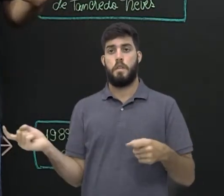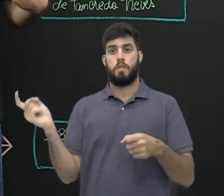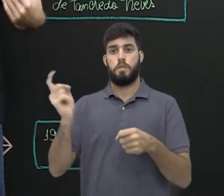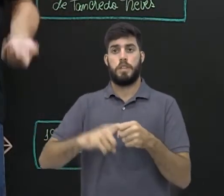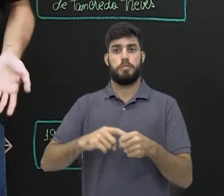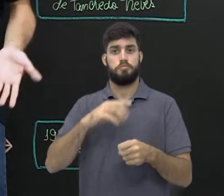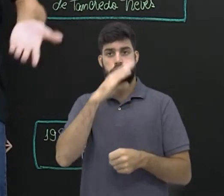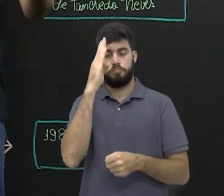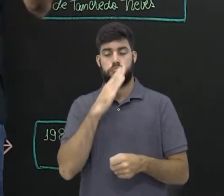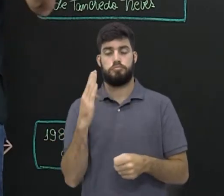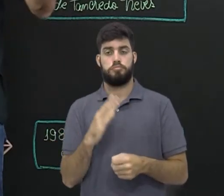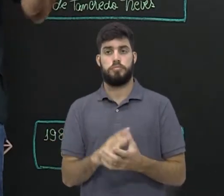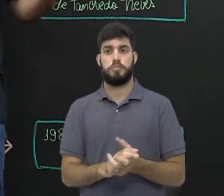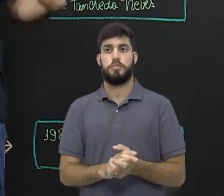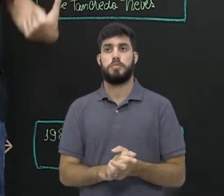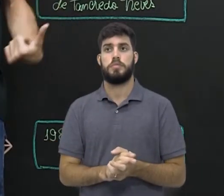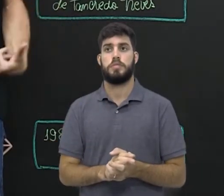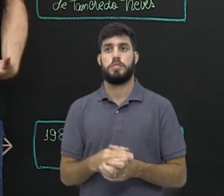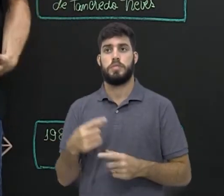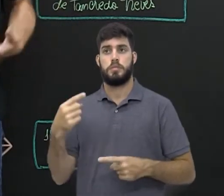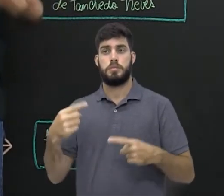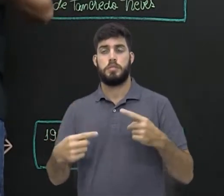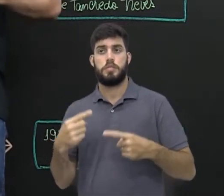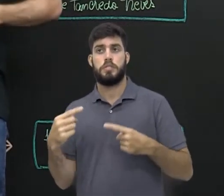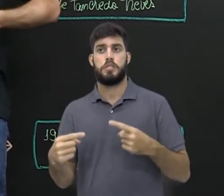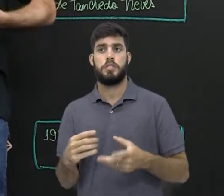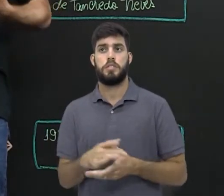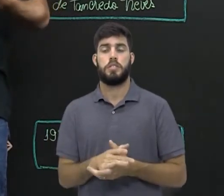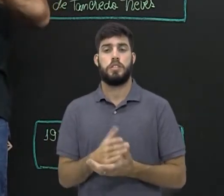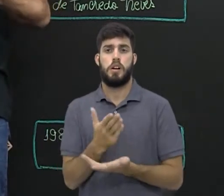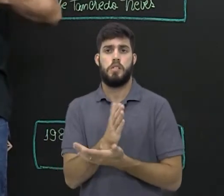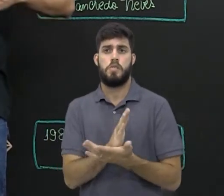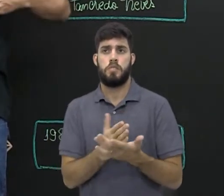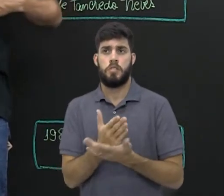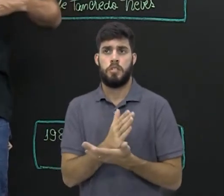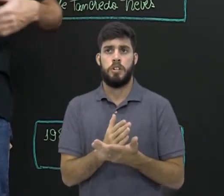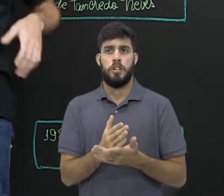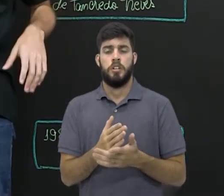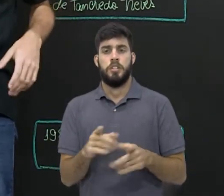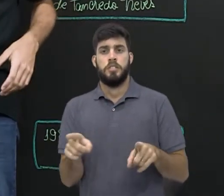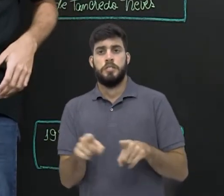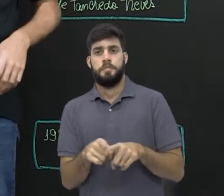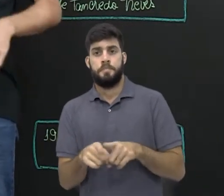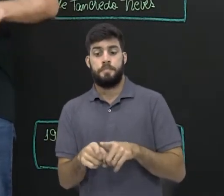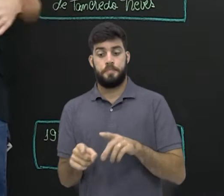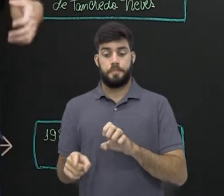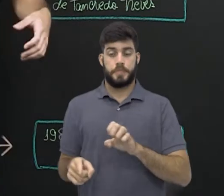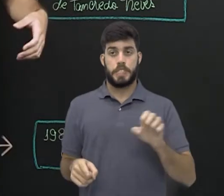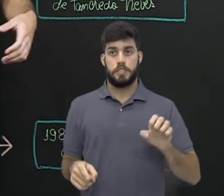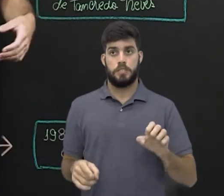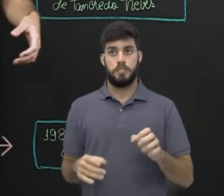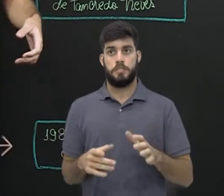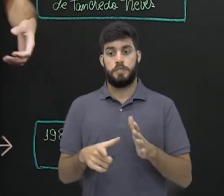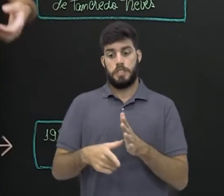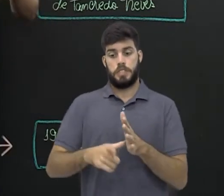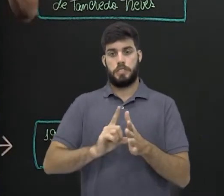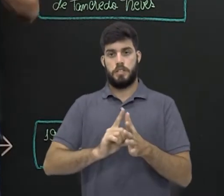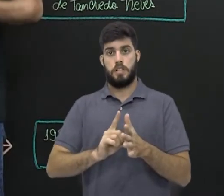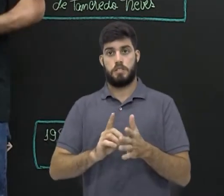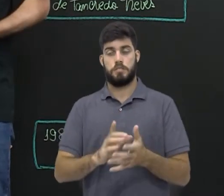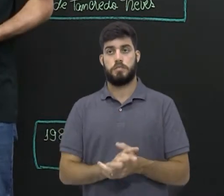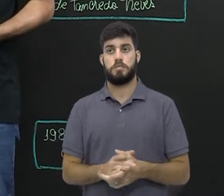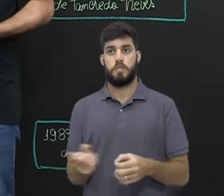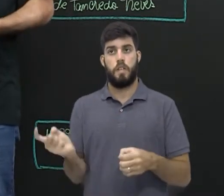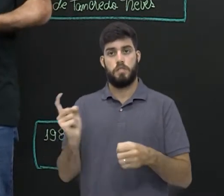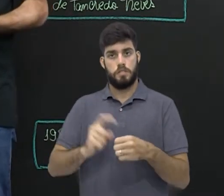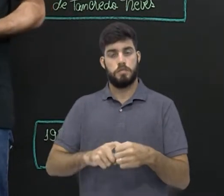Brasil. Políticos que tinham feito oposição durante a ditadura e alguns até que tinham sido políticos de esquerda antes da ditadura. Tá? Eles